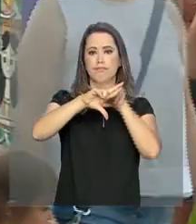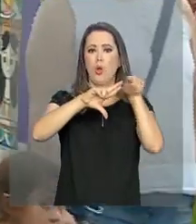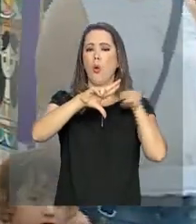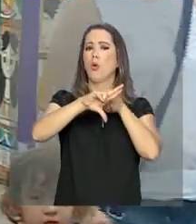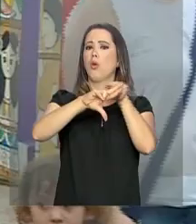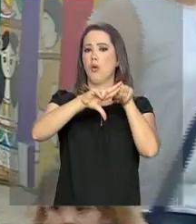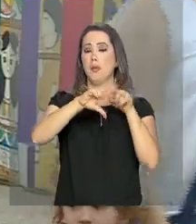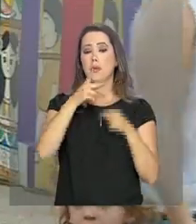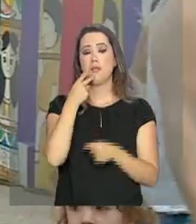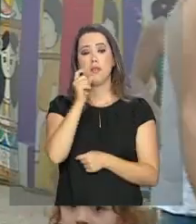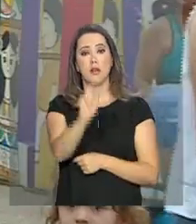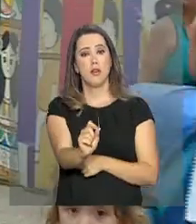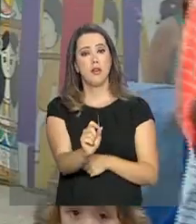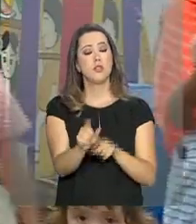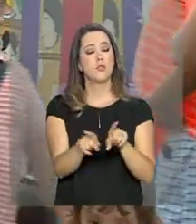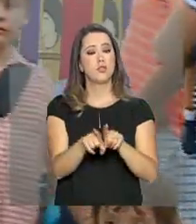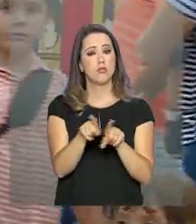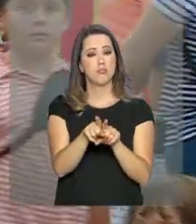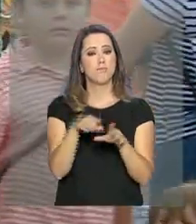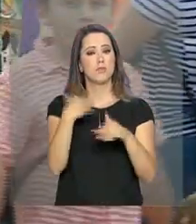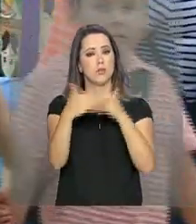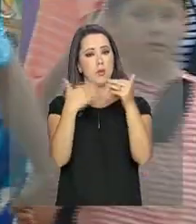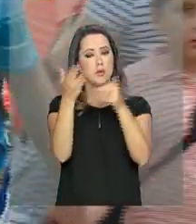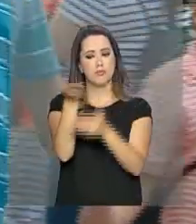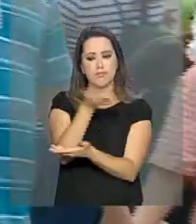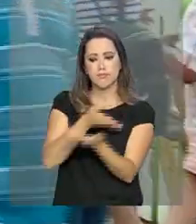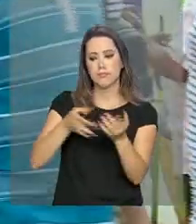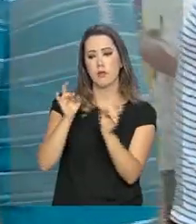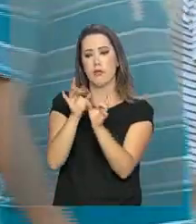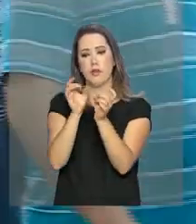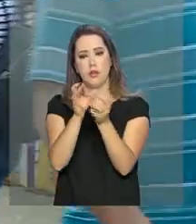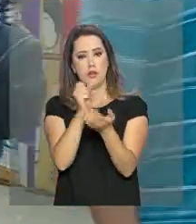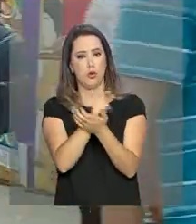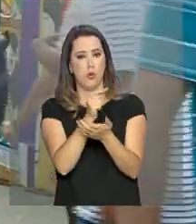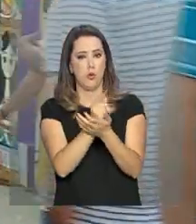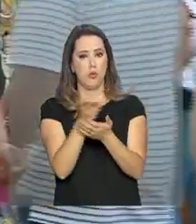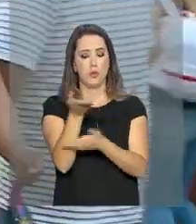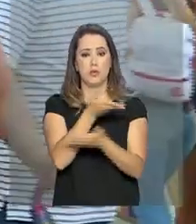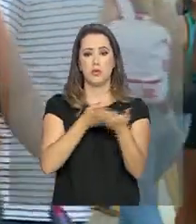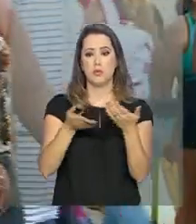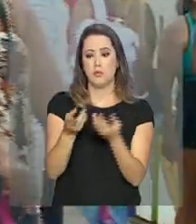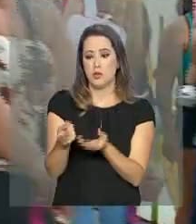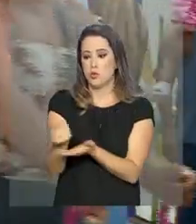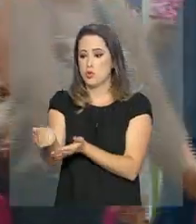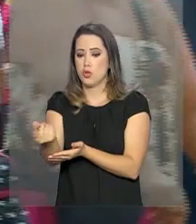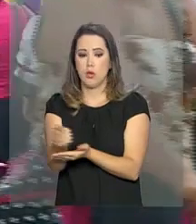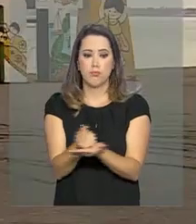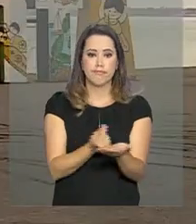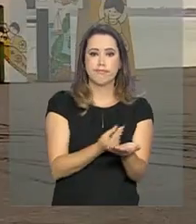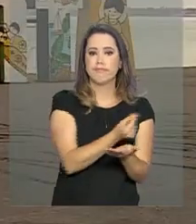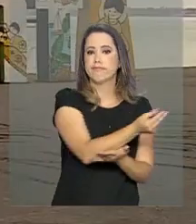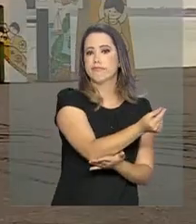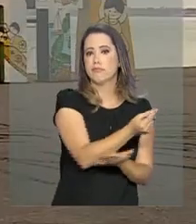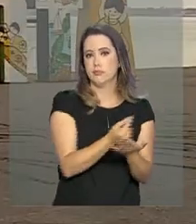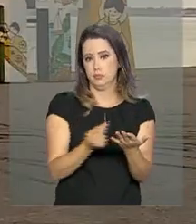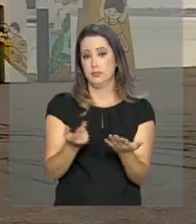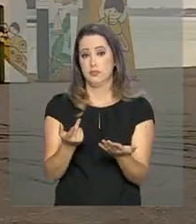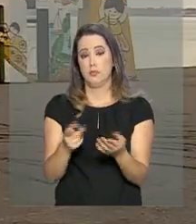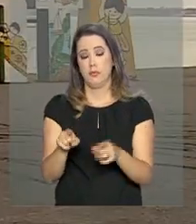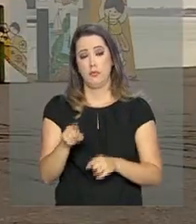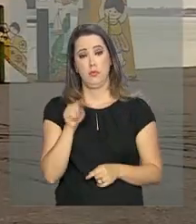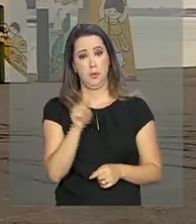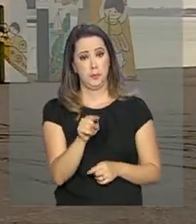de temas que podem ajudar a aumentar tanto as trocas comerciais quanto os fluxos de investimento na região a cidade mexicana